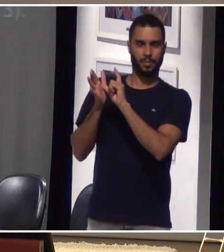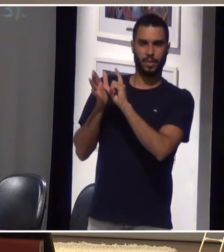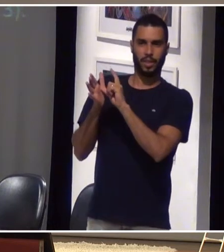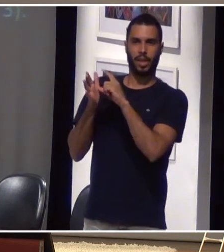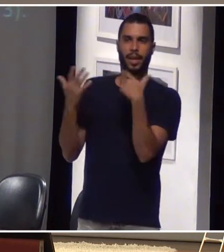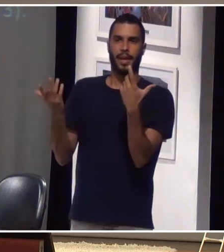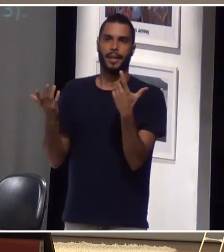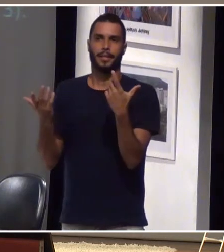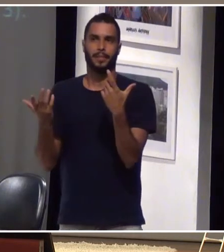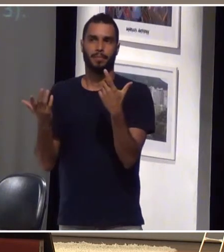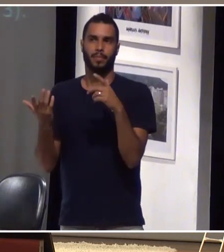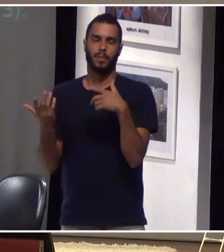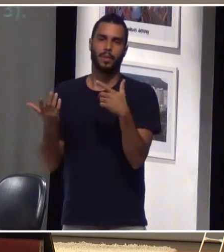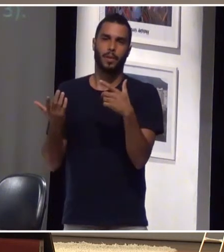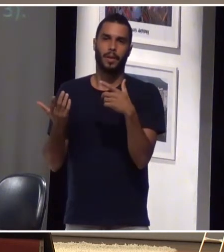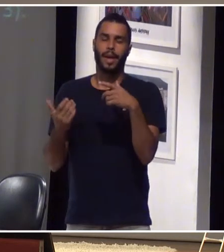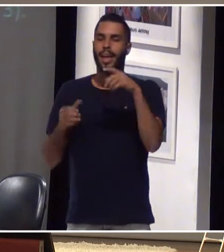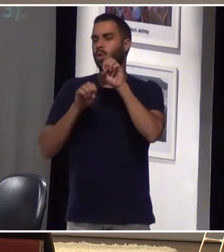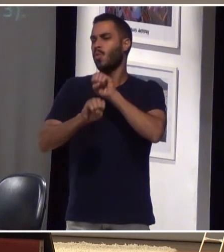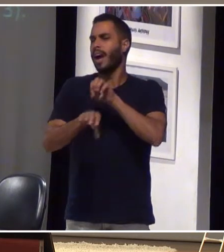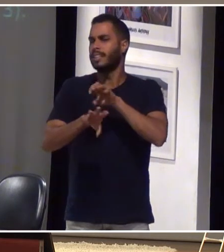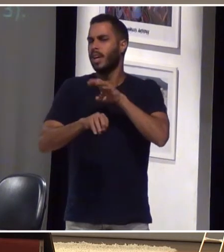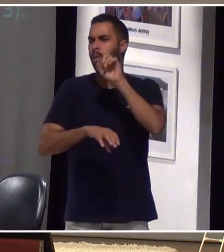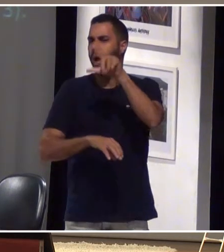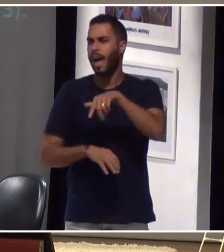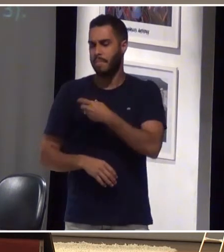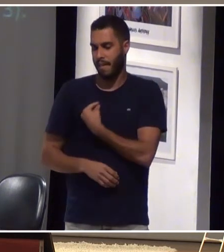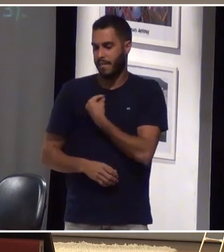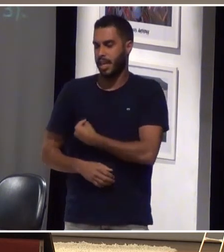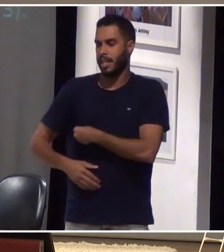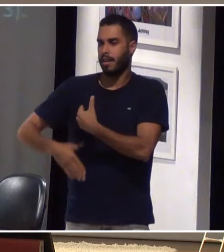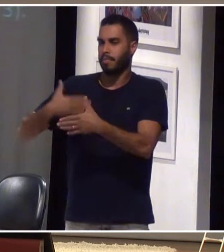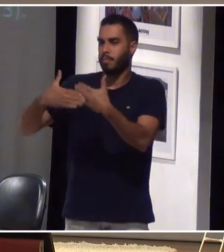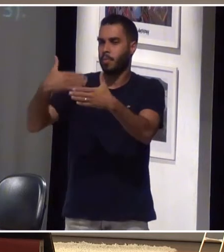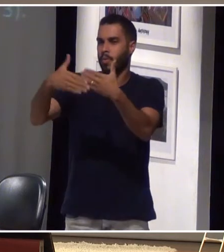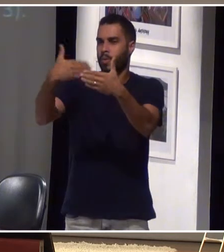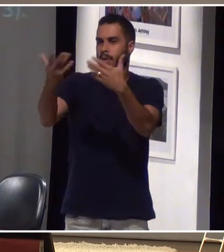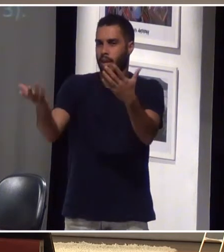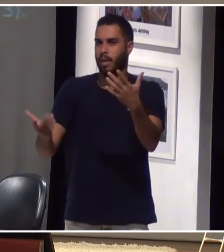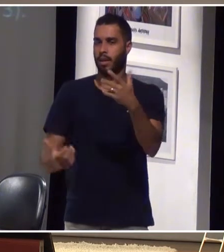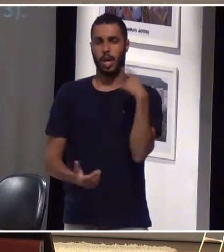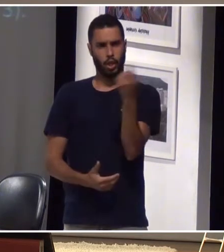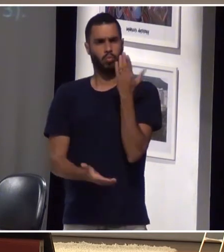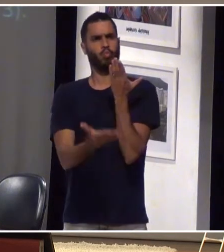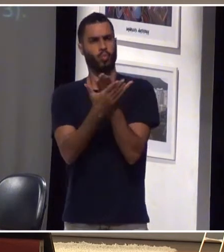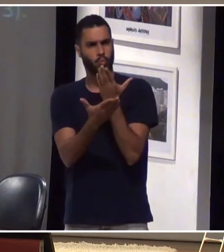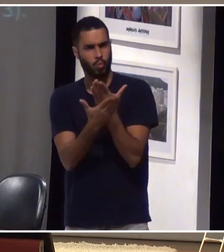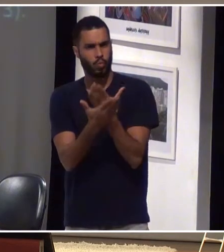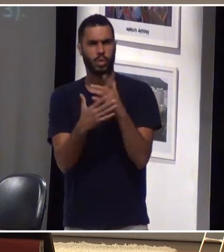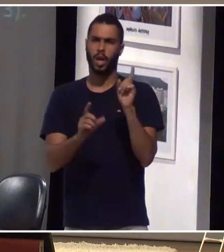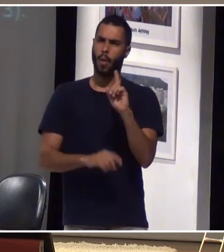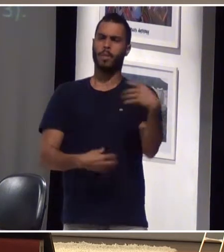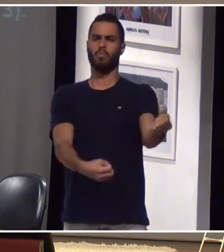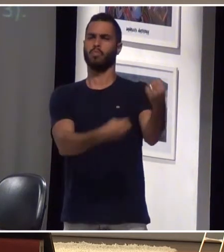somos mais velhos, de que a educação seria para a vida toda, a gente cresceu ouvindo isso, estuda para ser alguém na vida. A